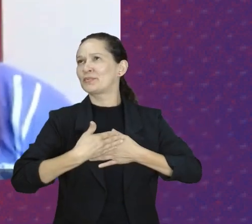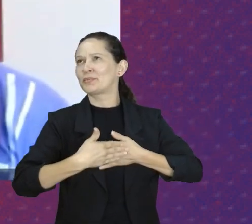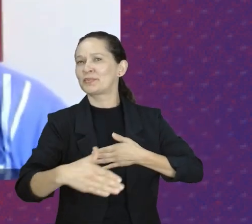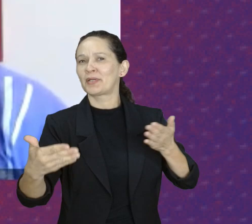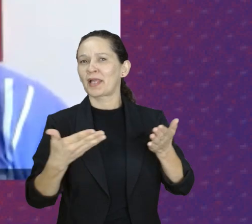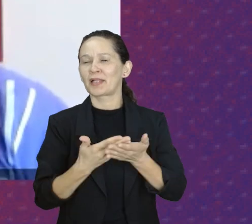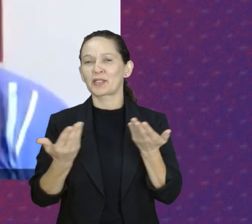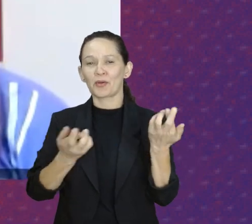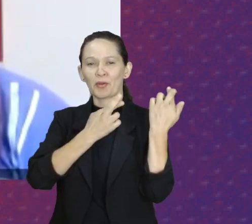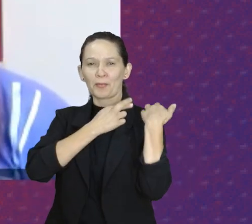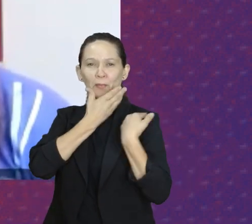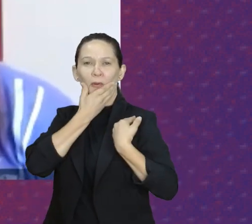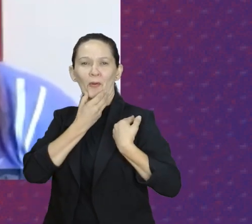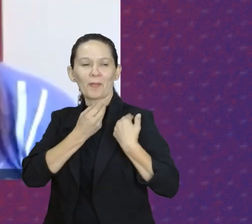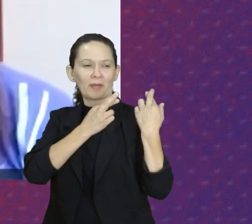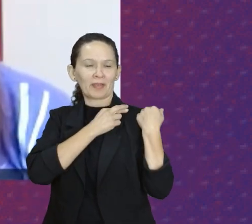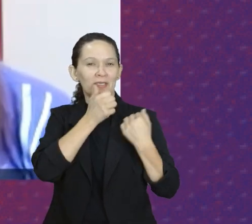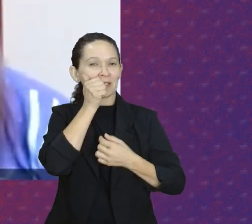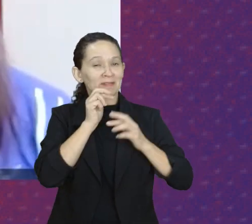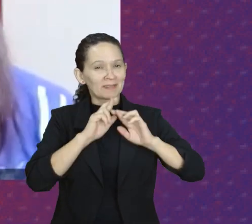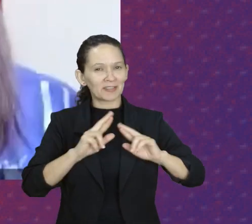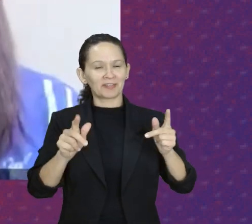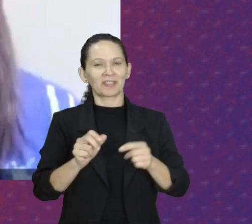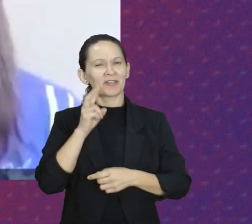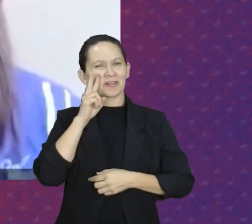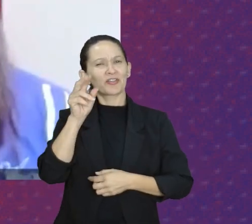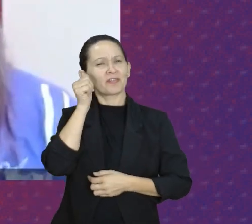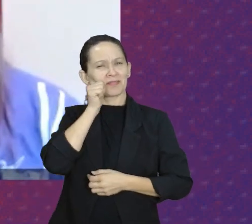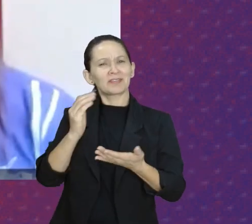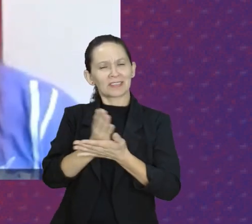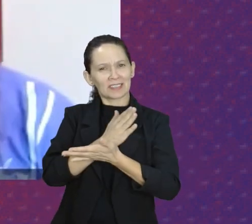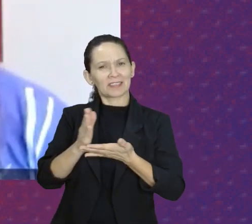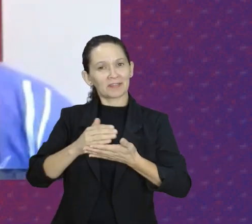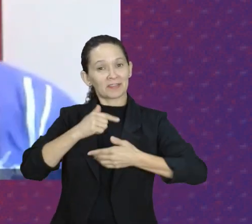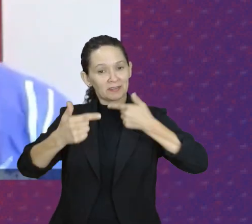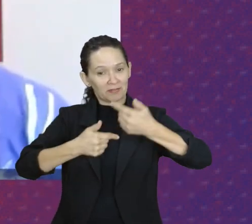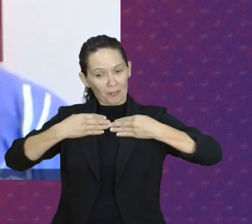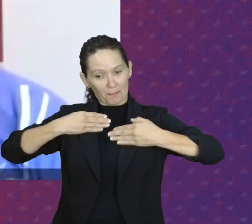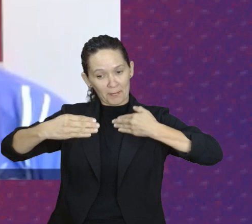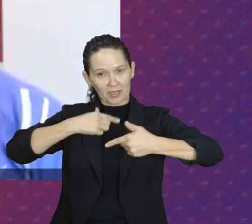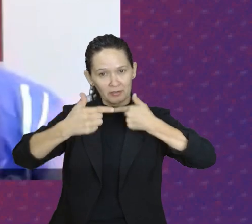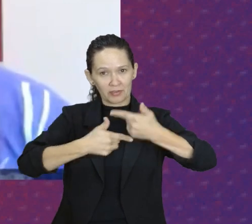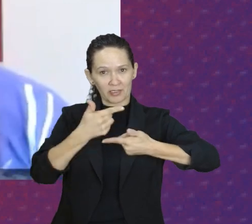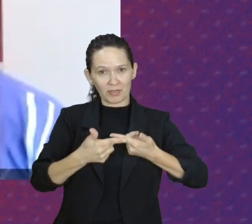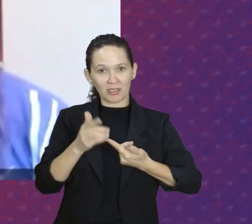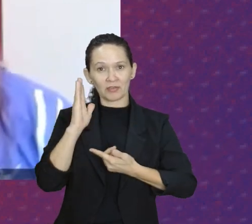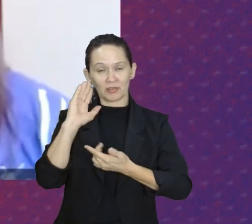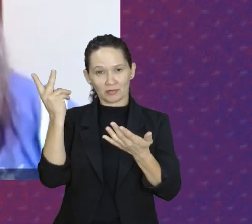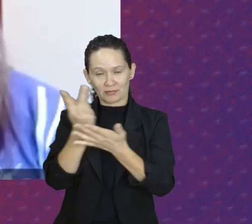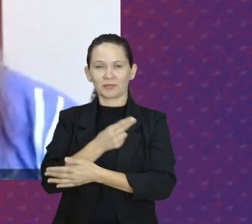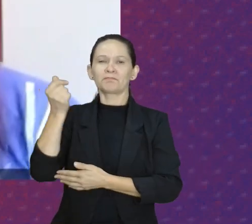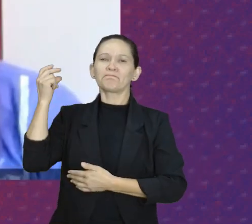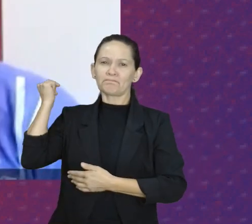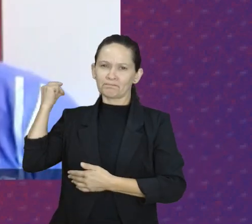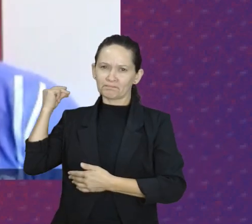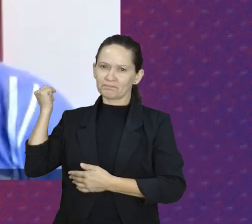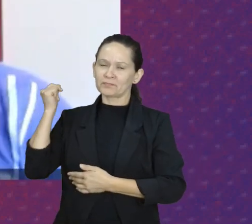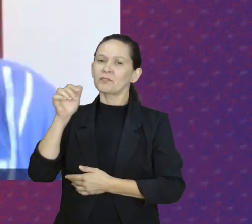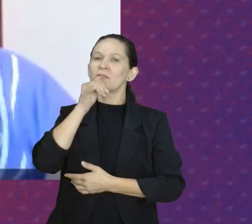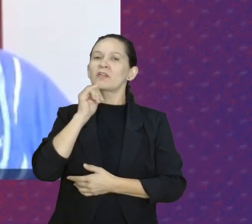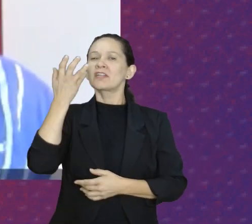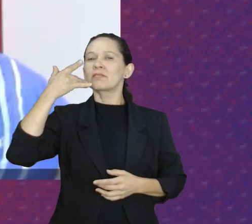a gente vê, inclusive, mulheres que às vezes estão no mercado de trabalho, da mesma forma que já aconteceu no caso